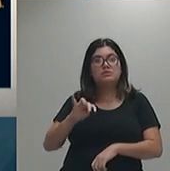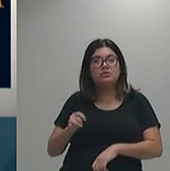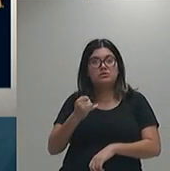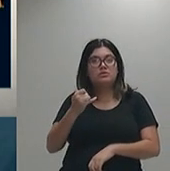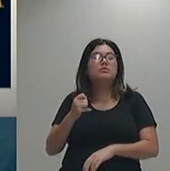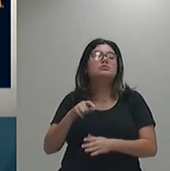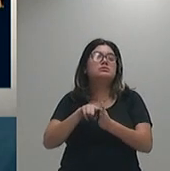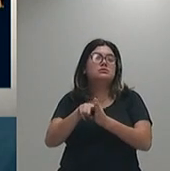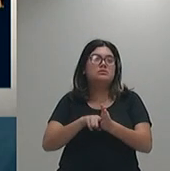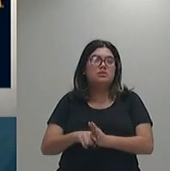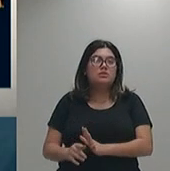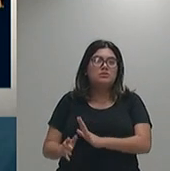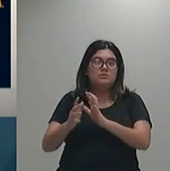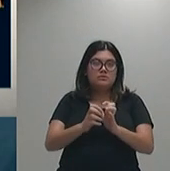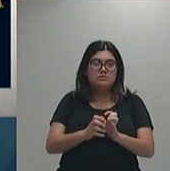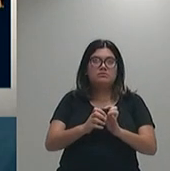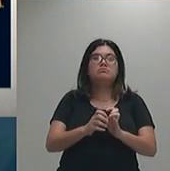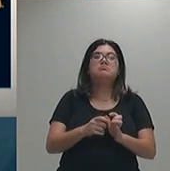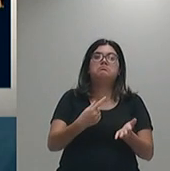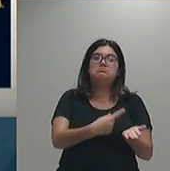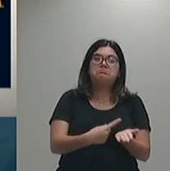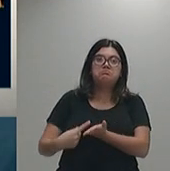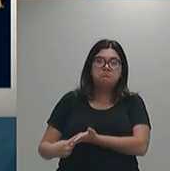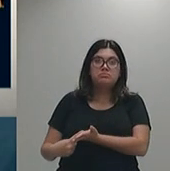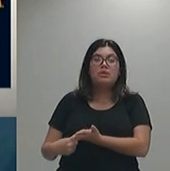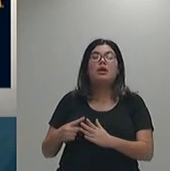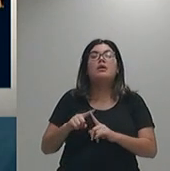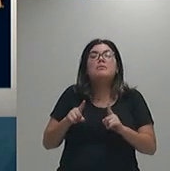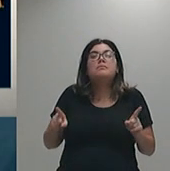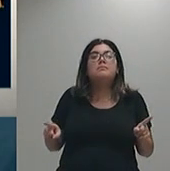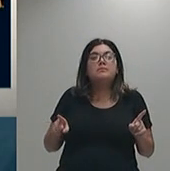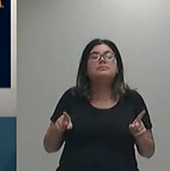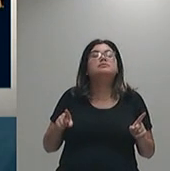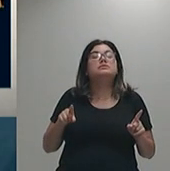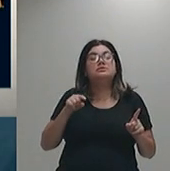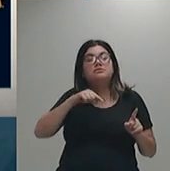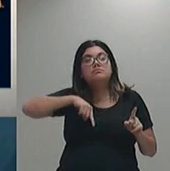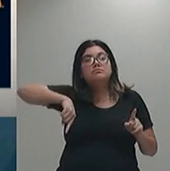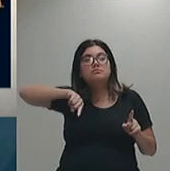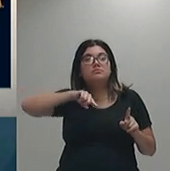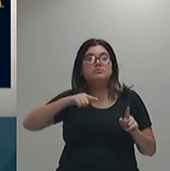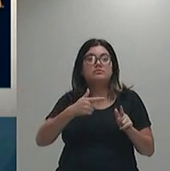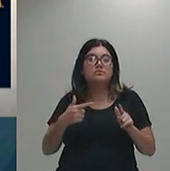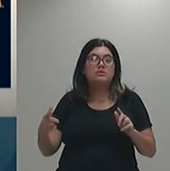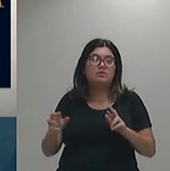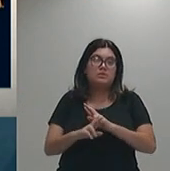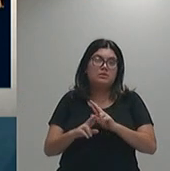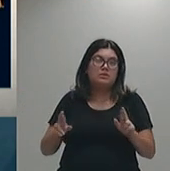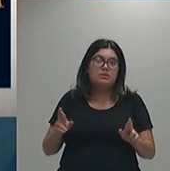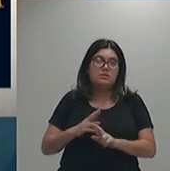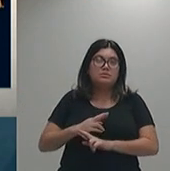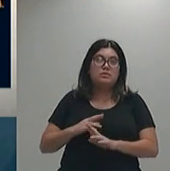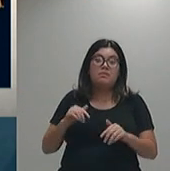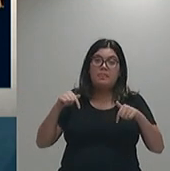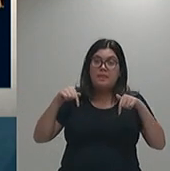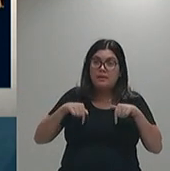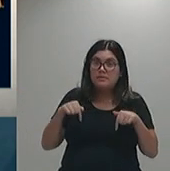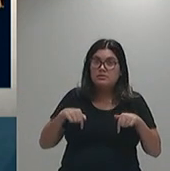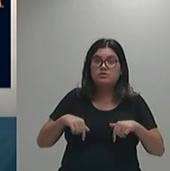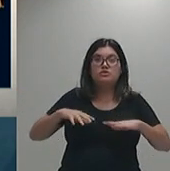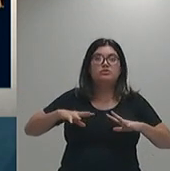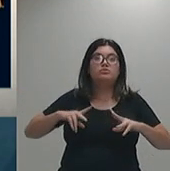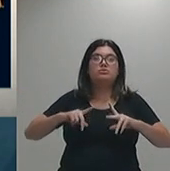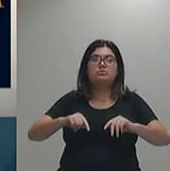conflitos entre juízes arbitrais as cores juízes arbitrais não tenho relação entre esse aqui a todas as